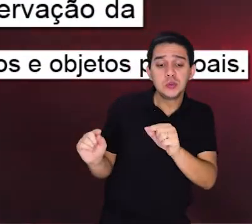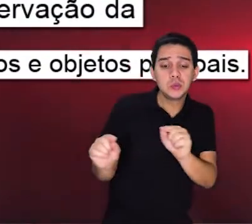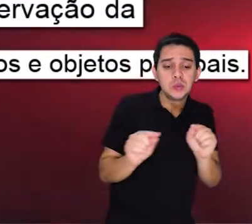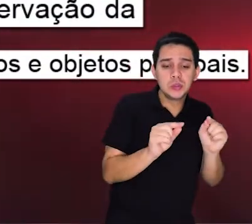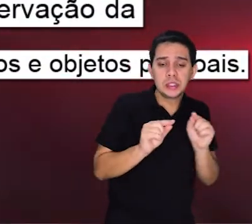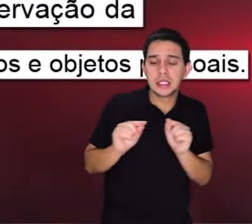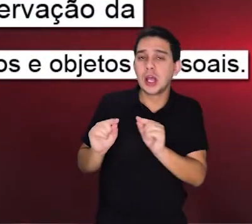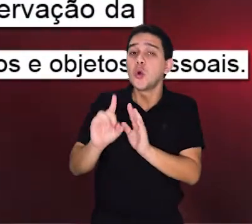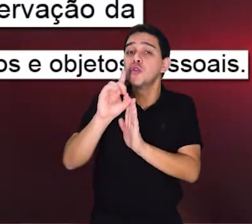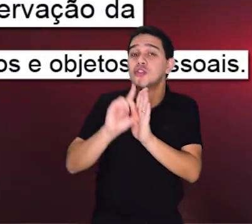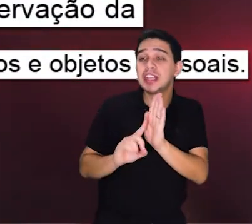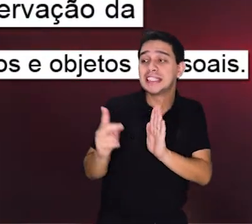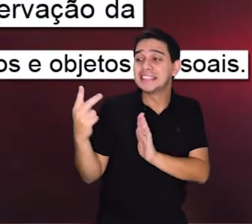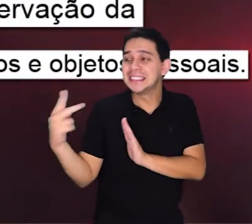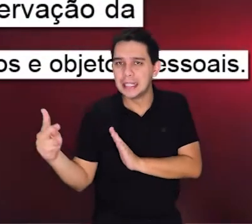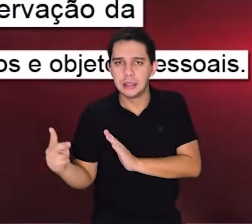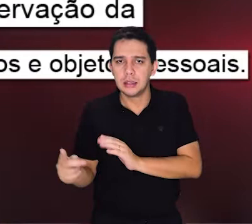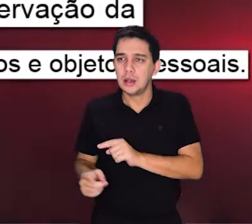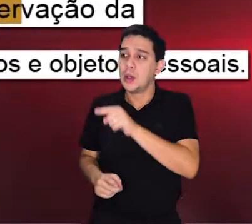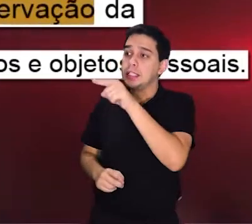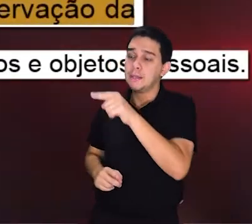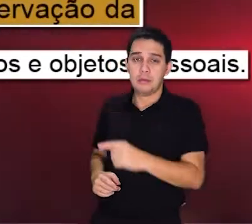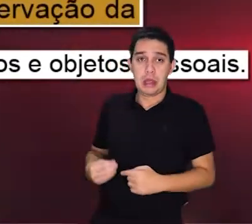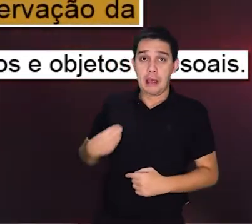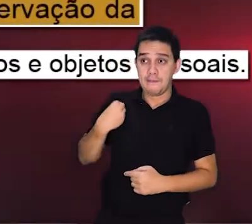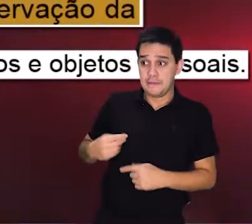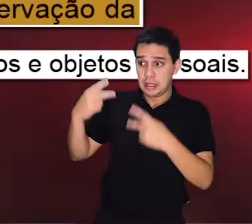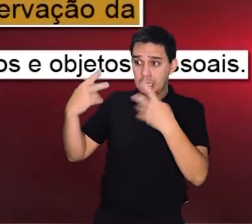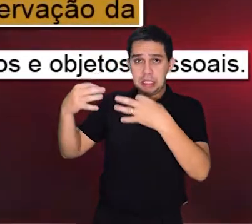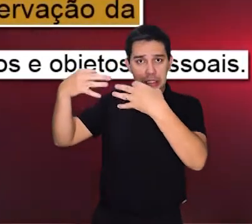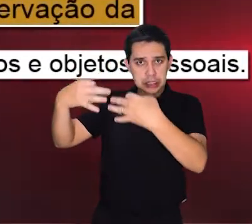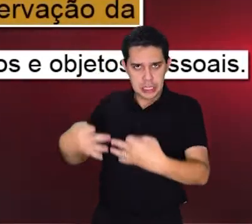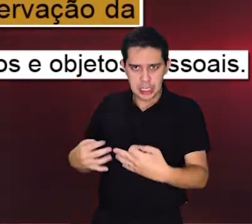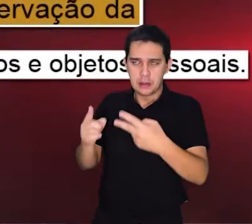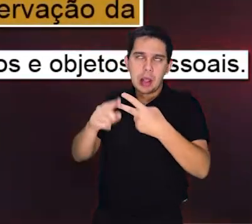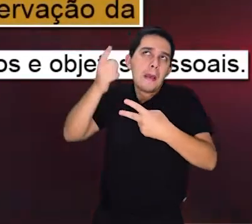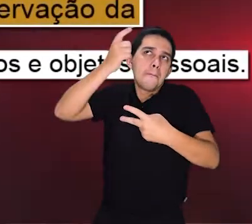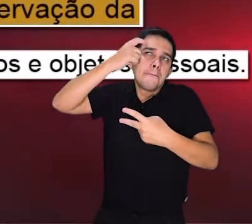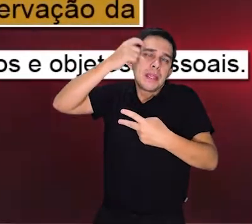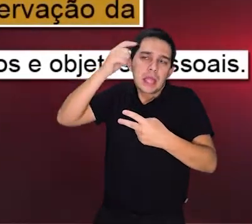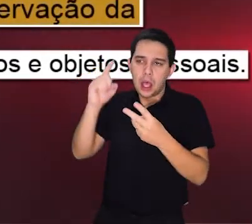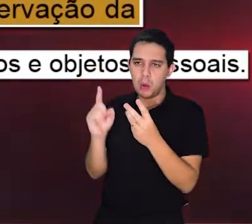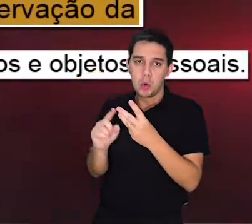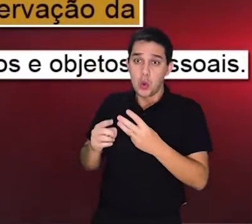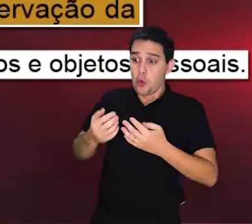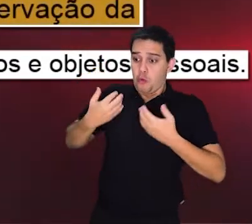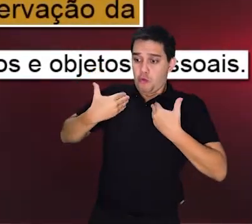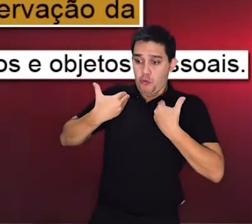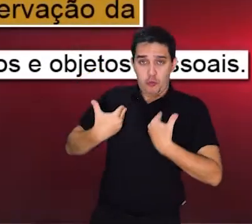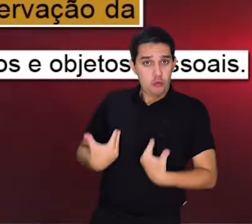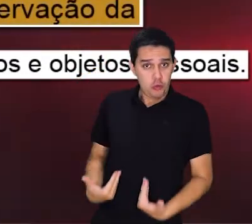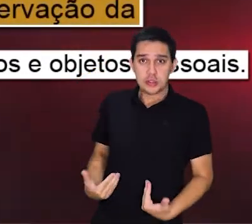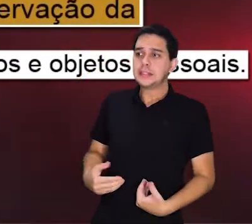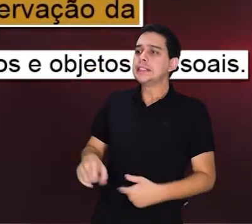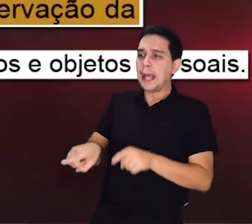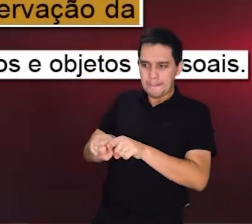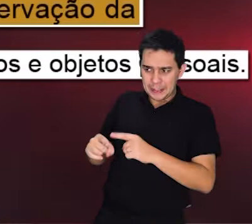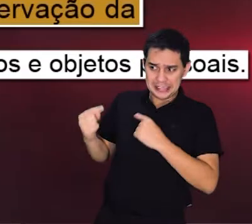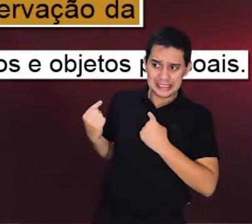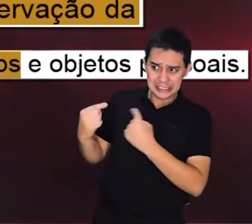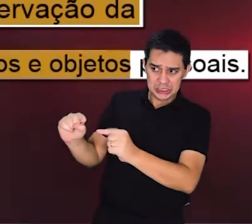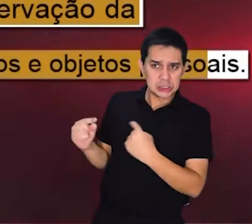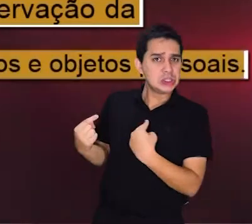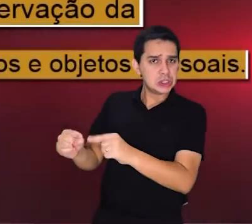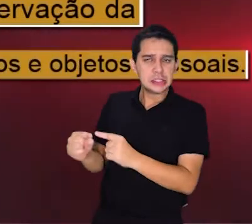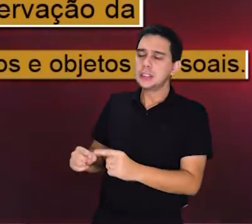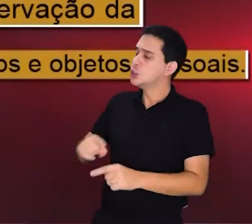inviolabilidade da integridade física, psíquica e moral do adolescente, abrangendo, inclusive, a sua